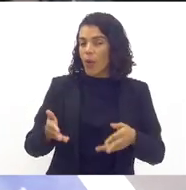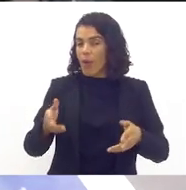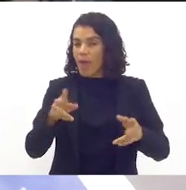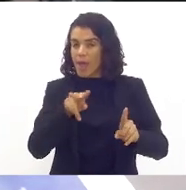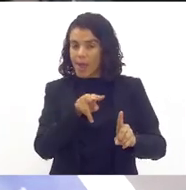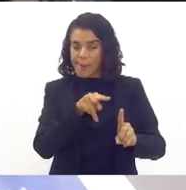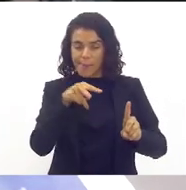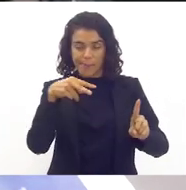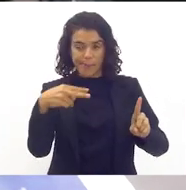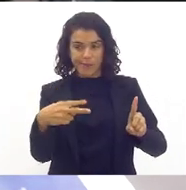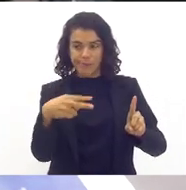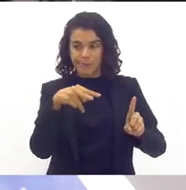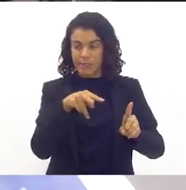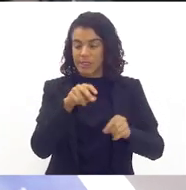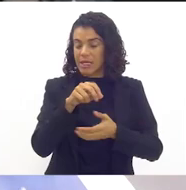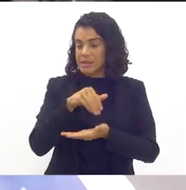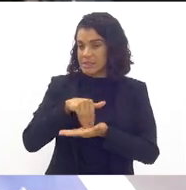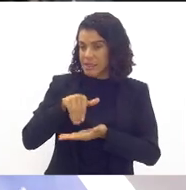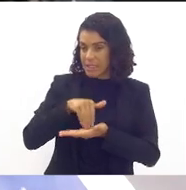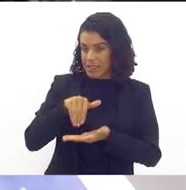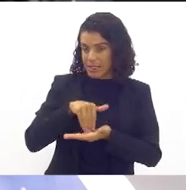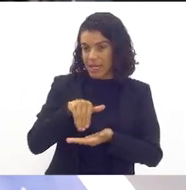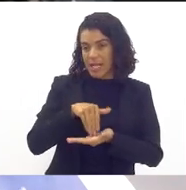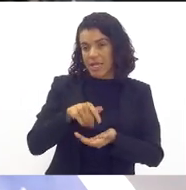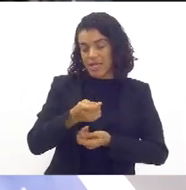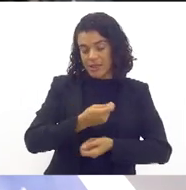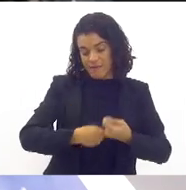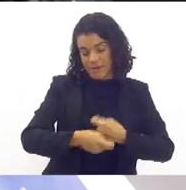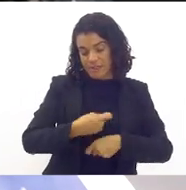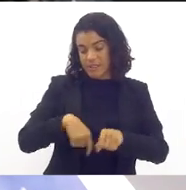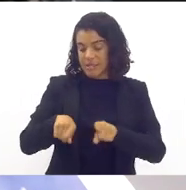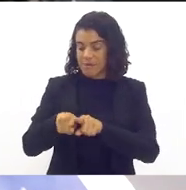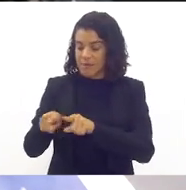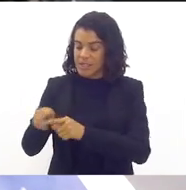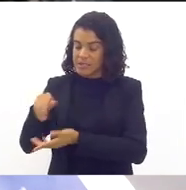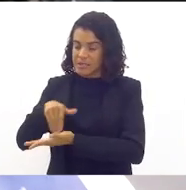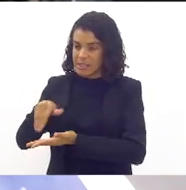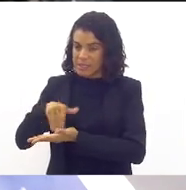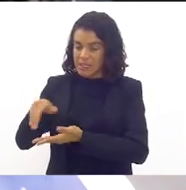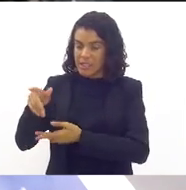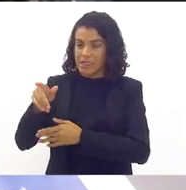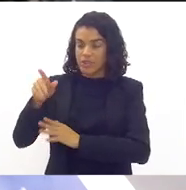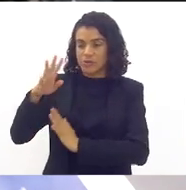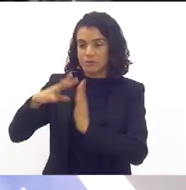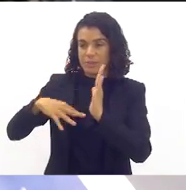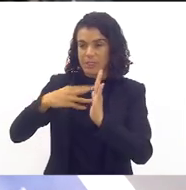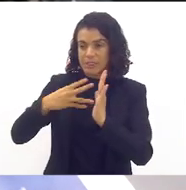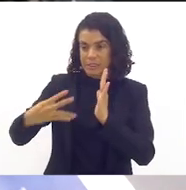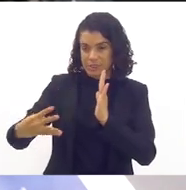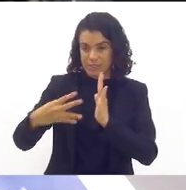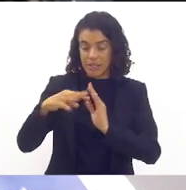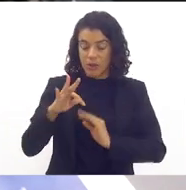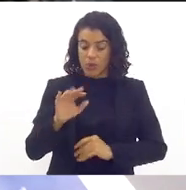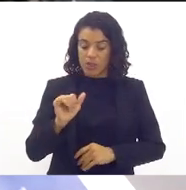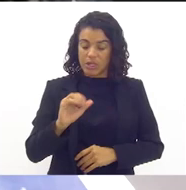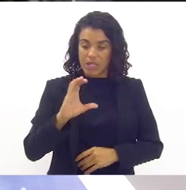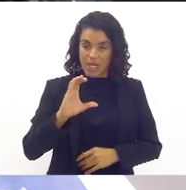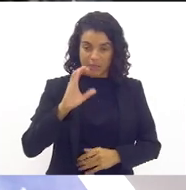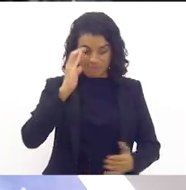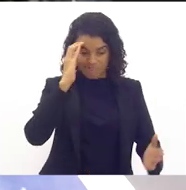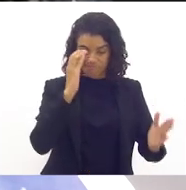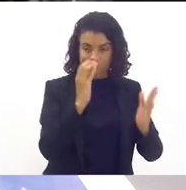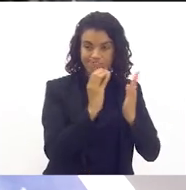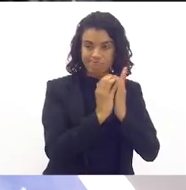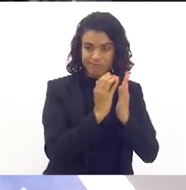perspectiva da Secretaria de Fazenda e da Secretaria de Planejamento para que esse TAC seja cumprido e